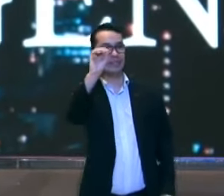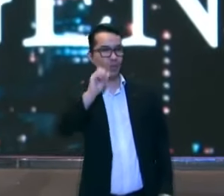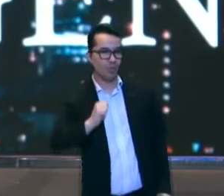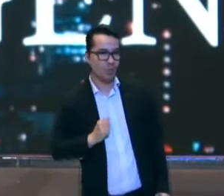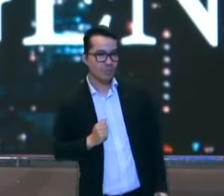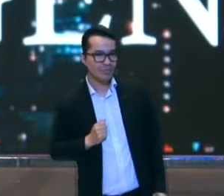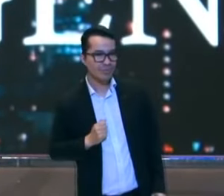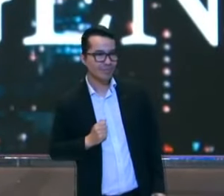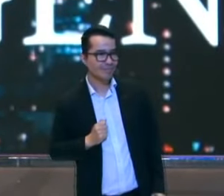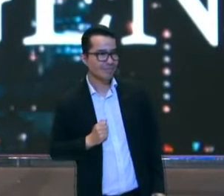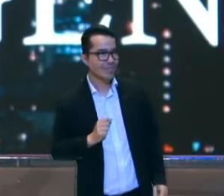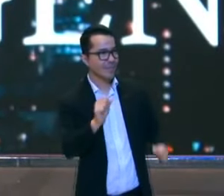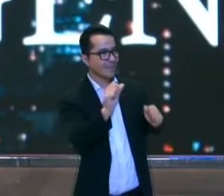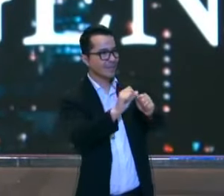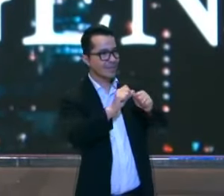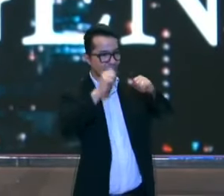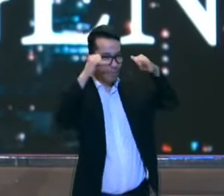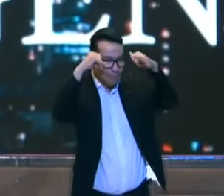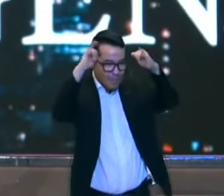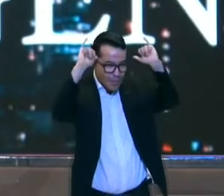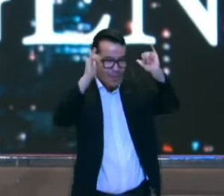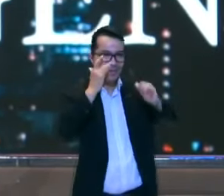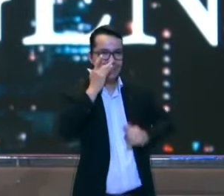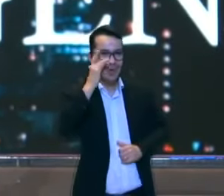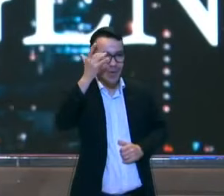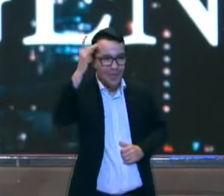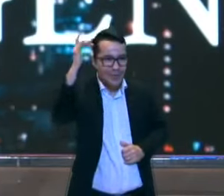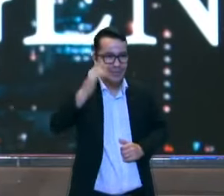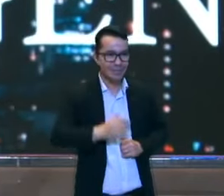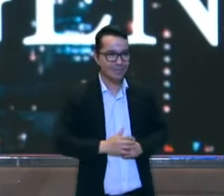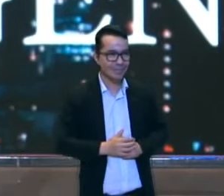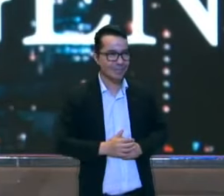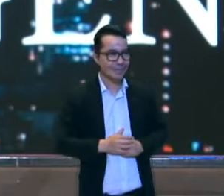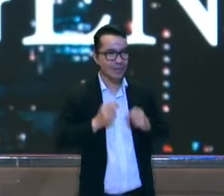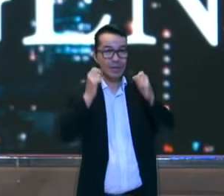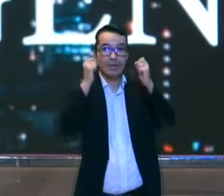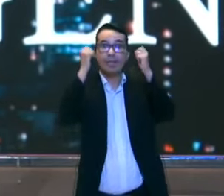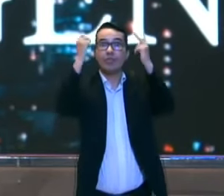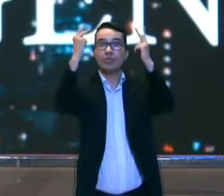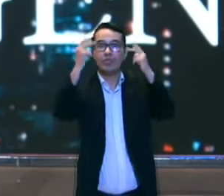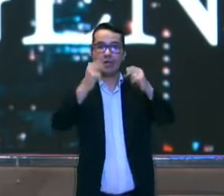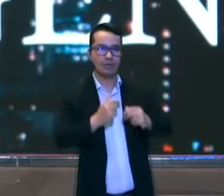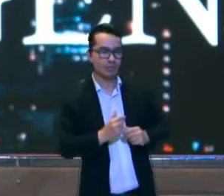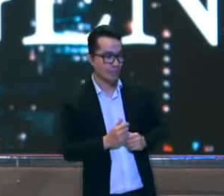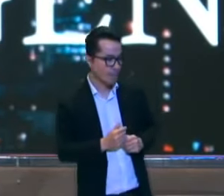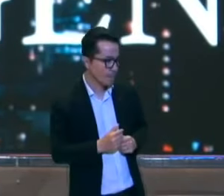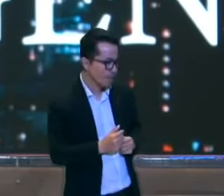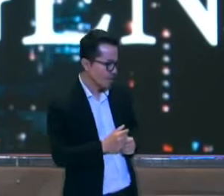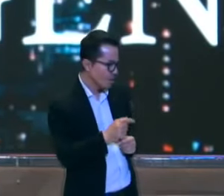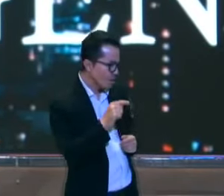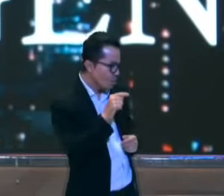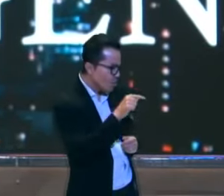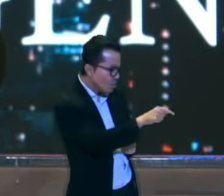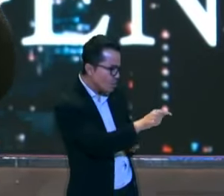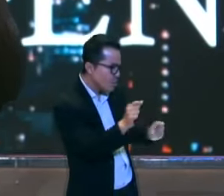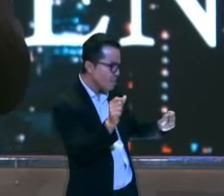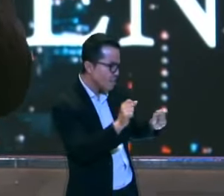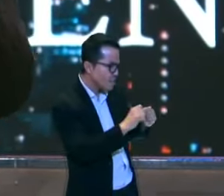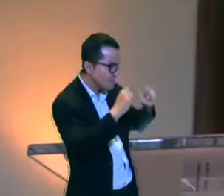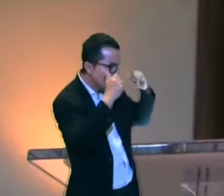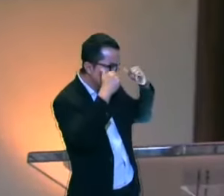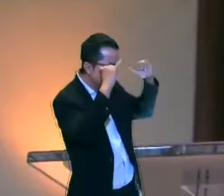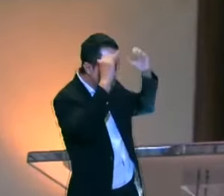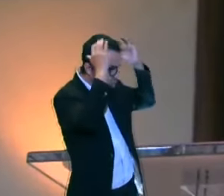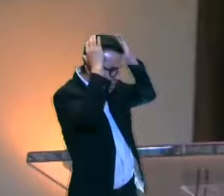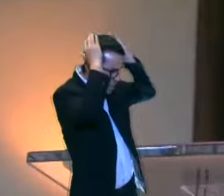que você fez? Moisés pergunta para ele. E a resposta dele é uma loucura. Ele diz: eu peguei um